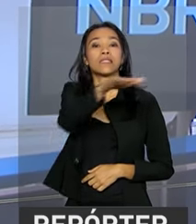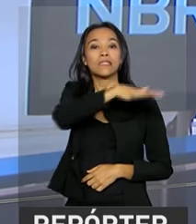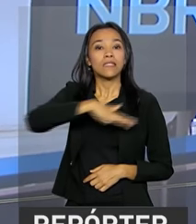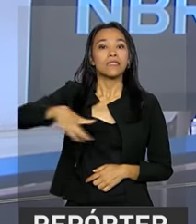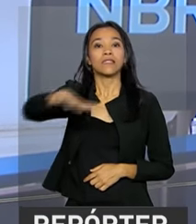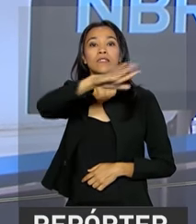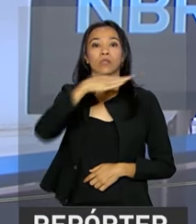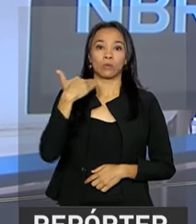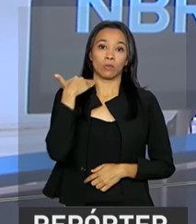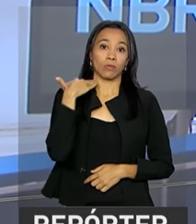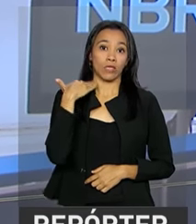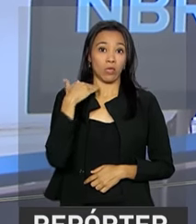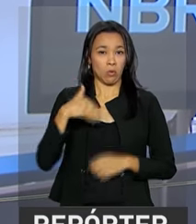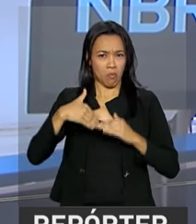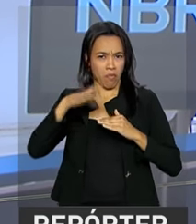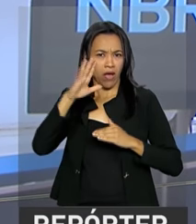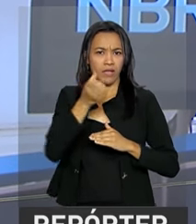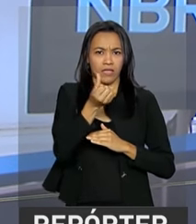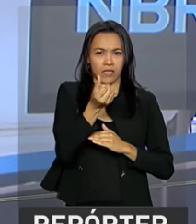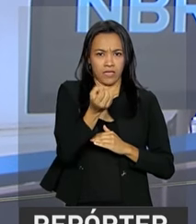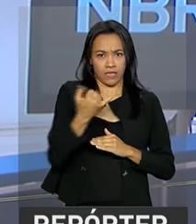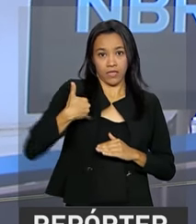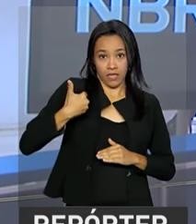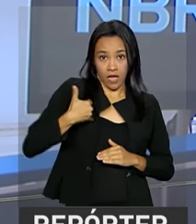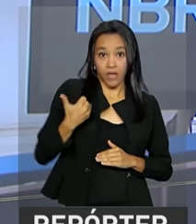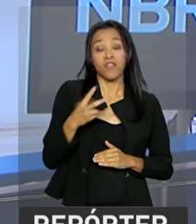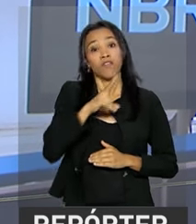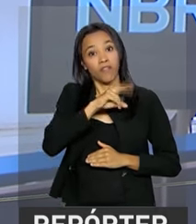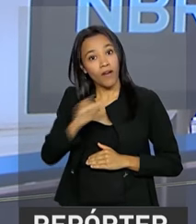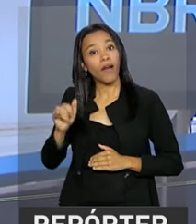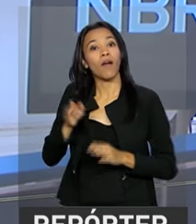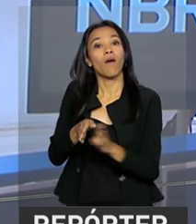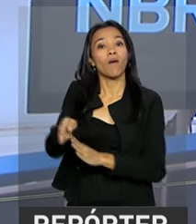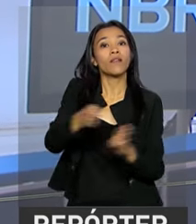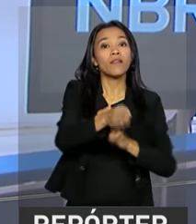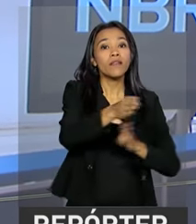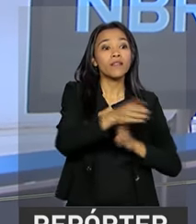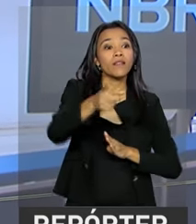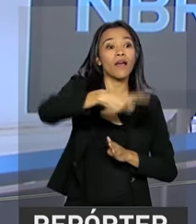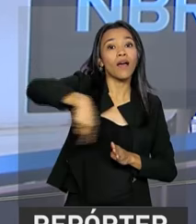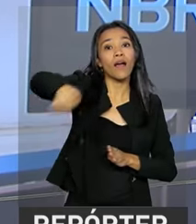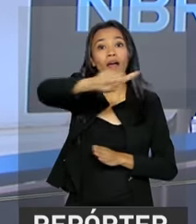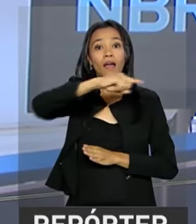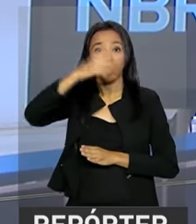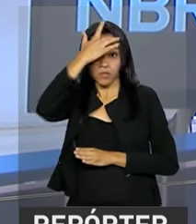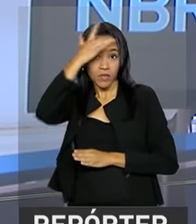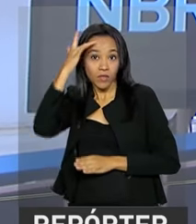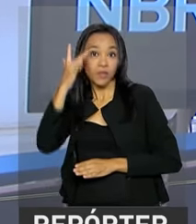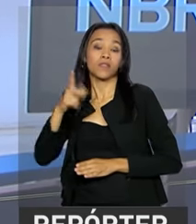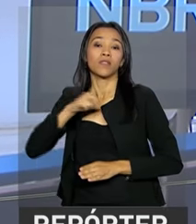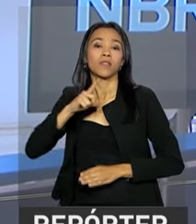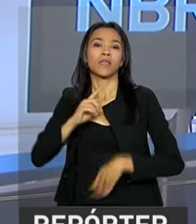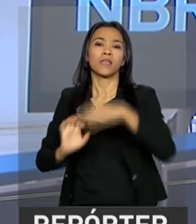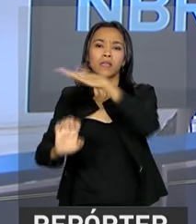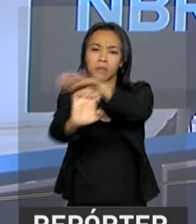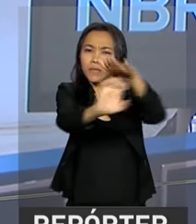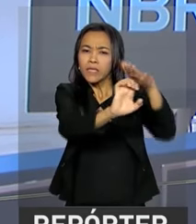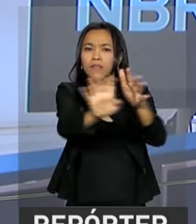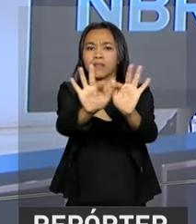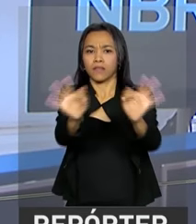60 anos vão atuar agora como consultores para orientar os donos de pequenas